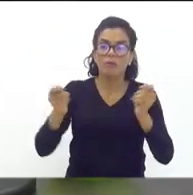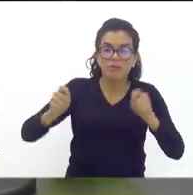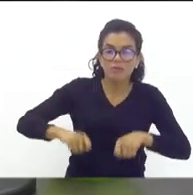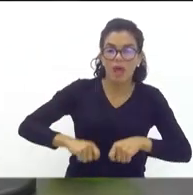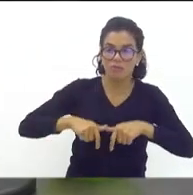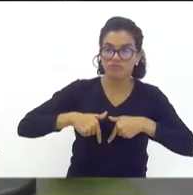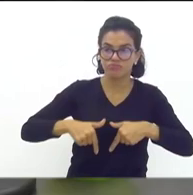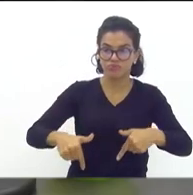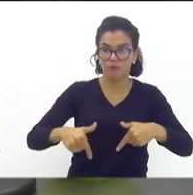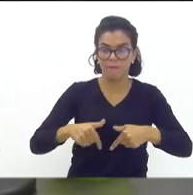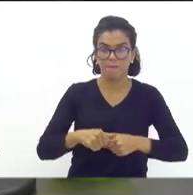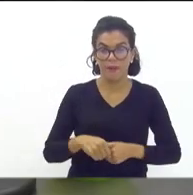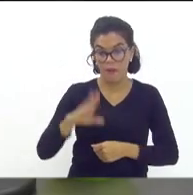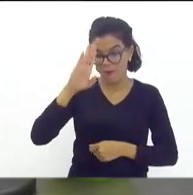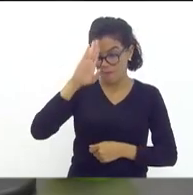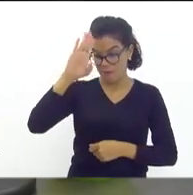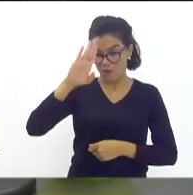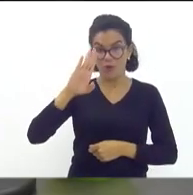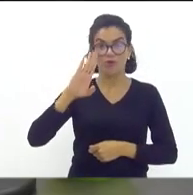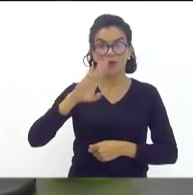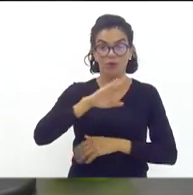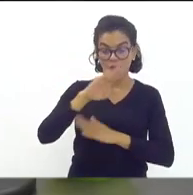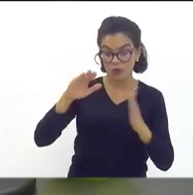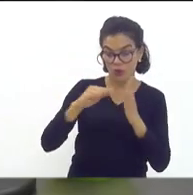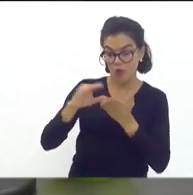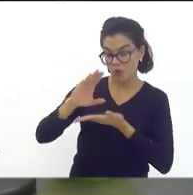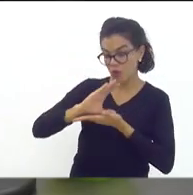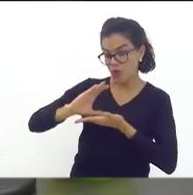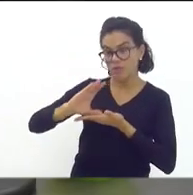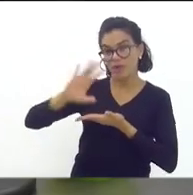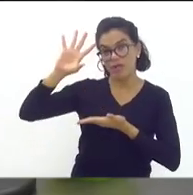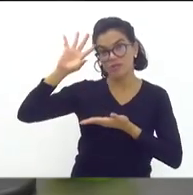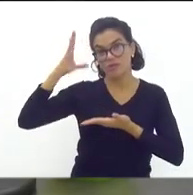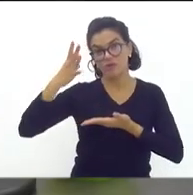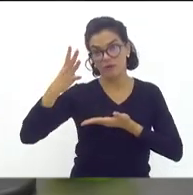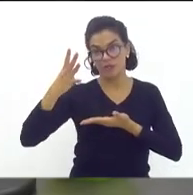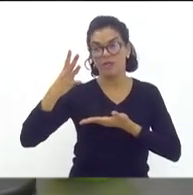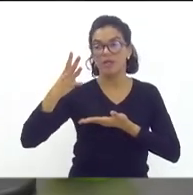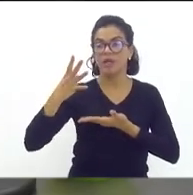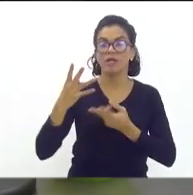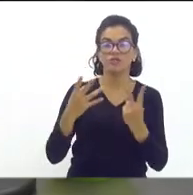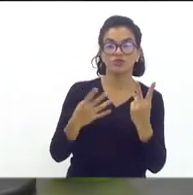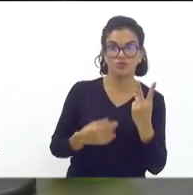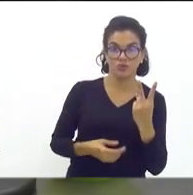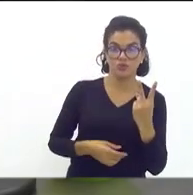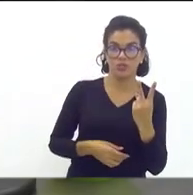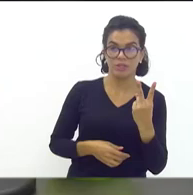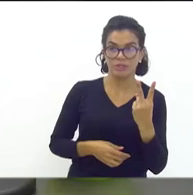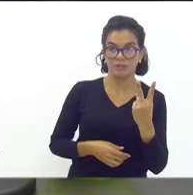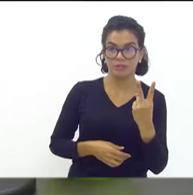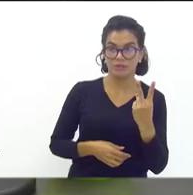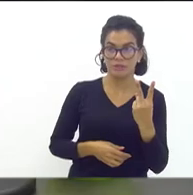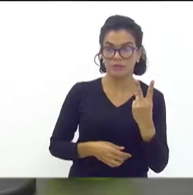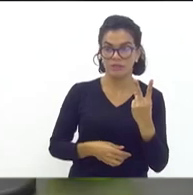Garanta o senhor é prioridade de todo o conselho que tá aqui resolver essas essas duas revisões